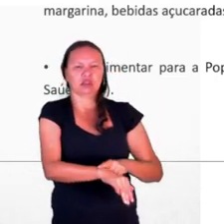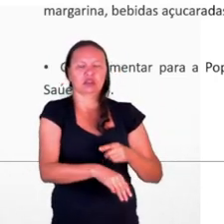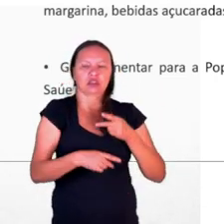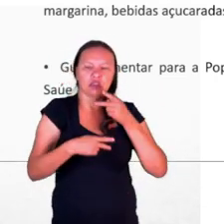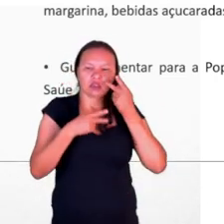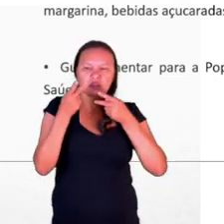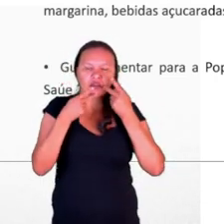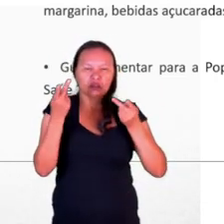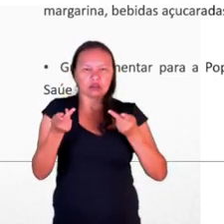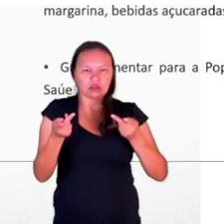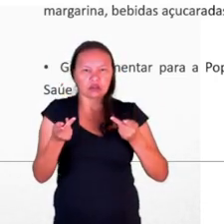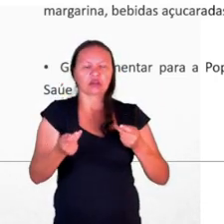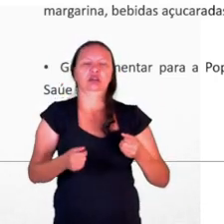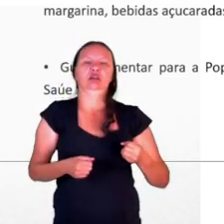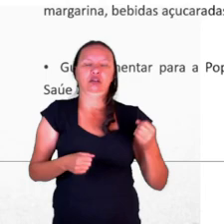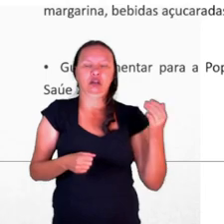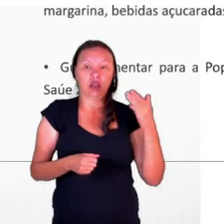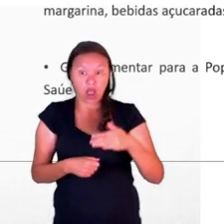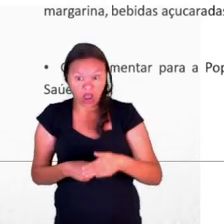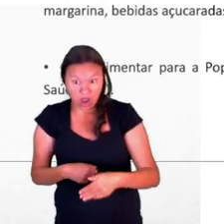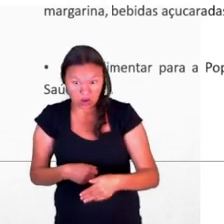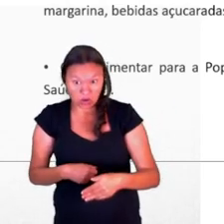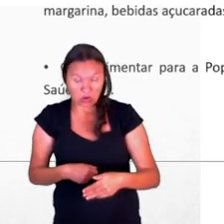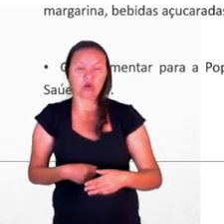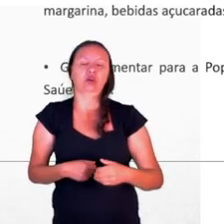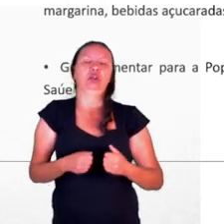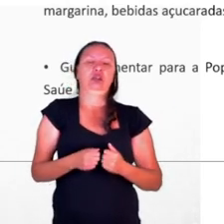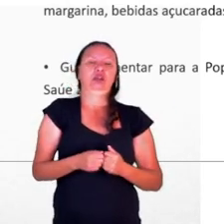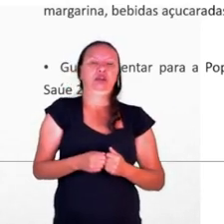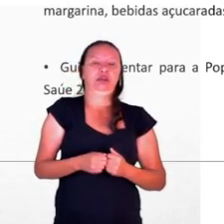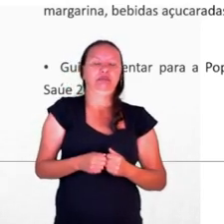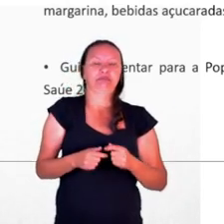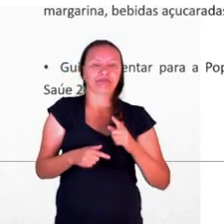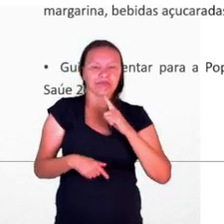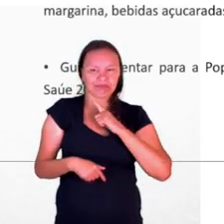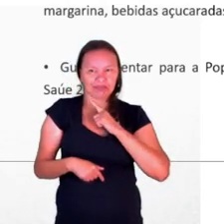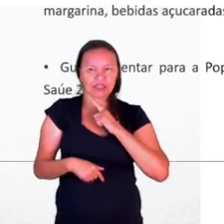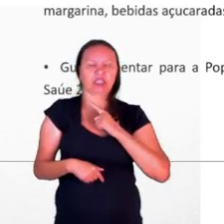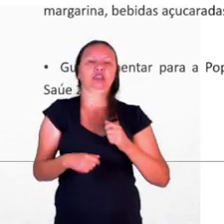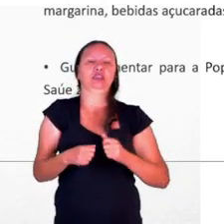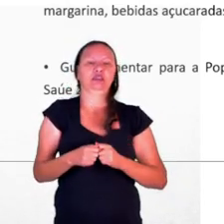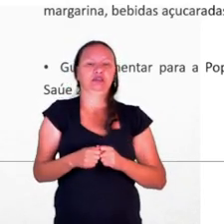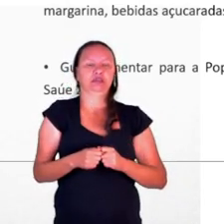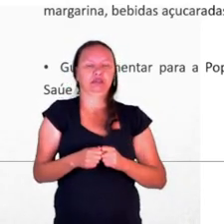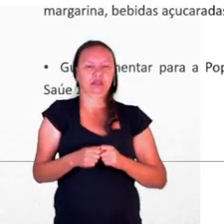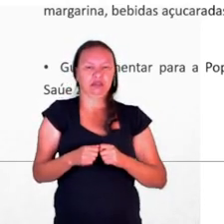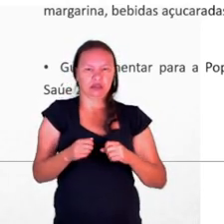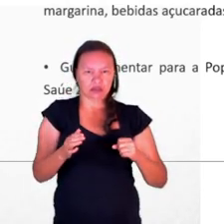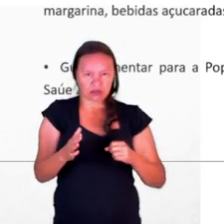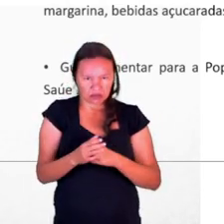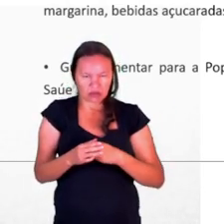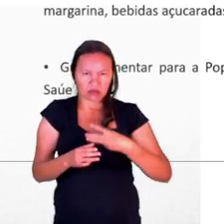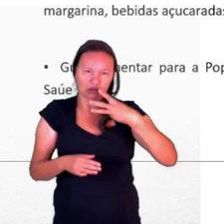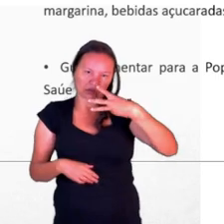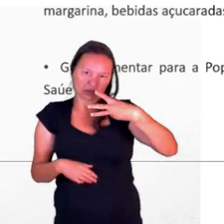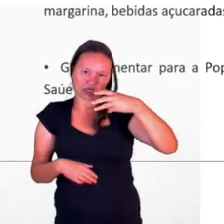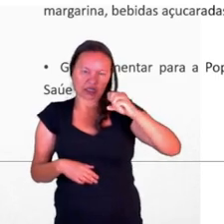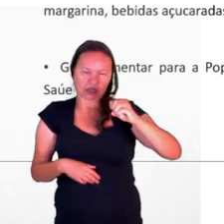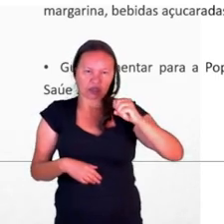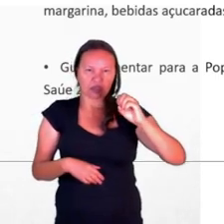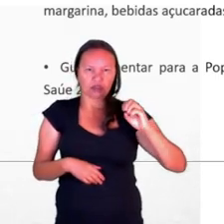disse que o atual regime neoliberal ele está preparado para 30%